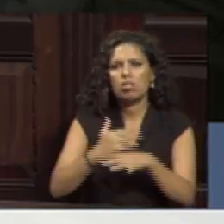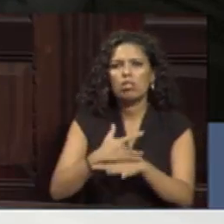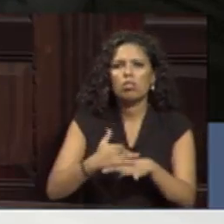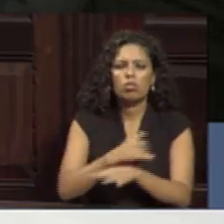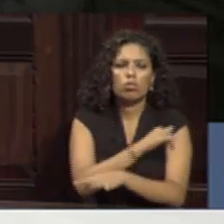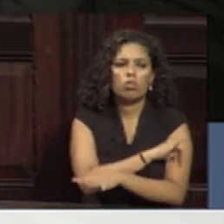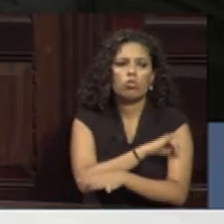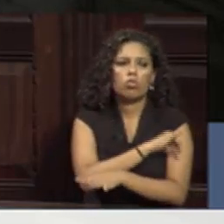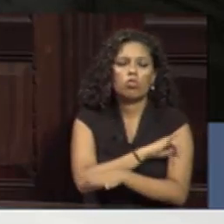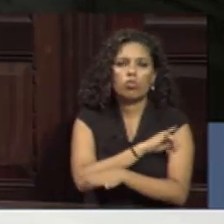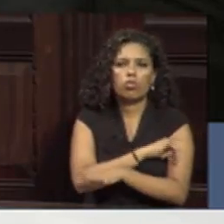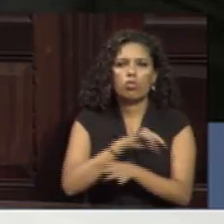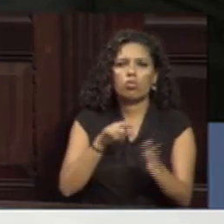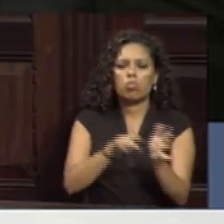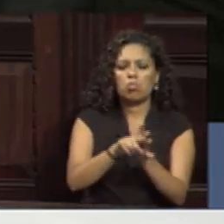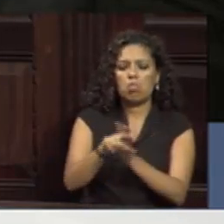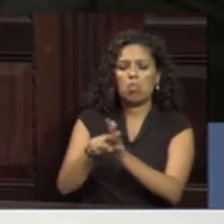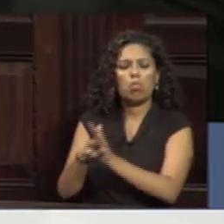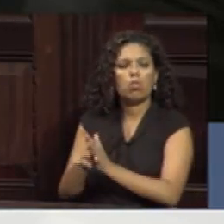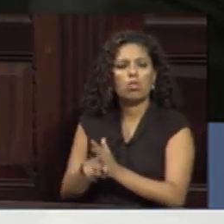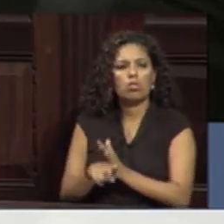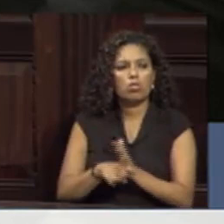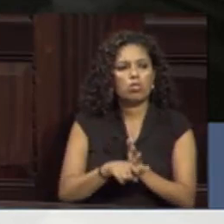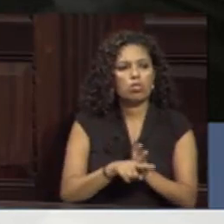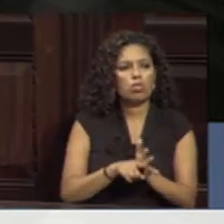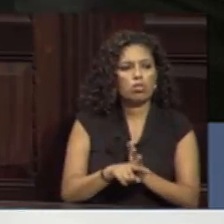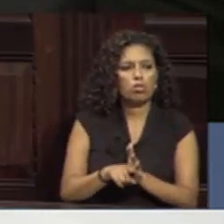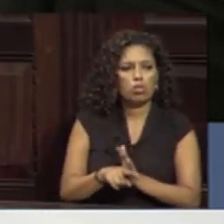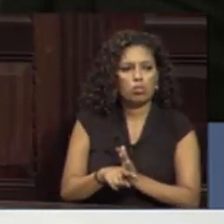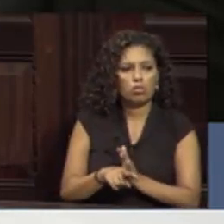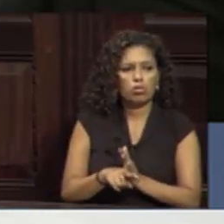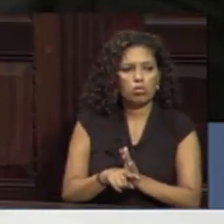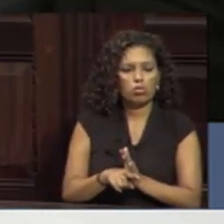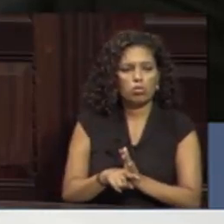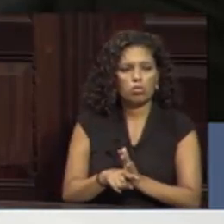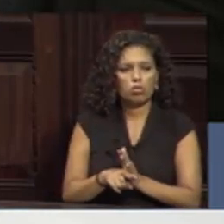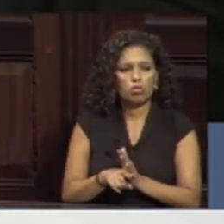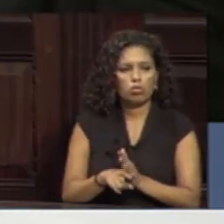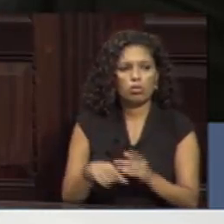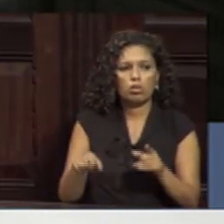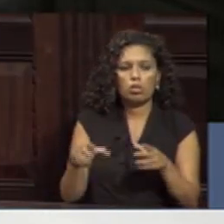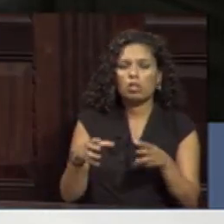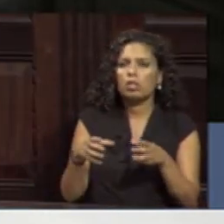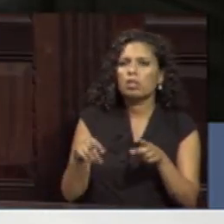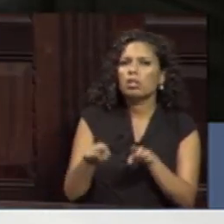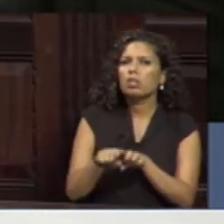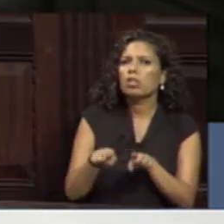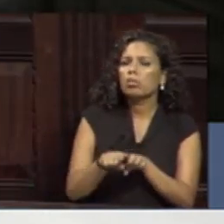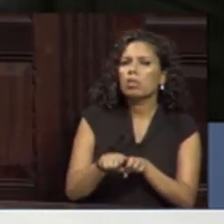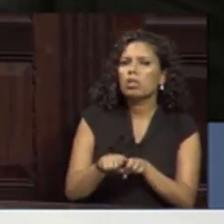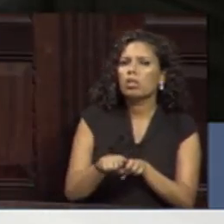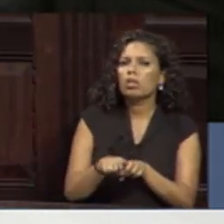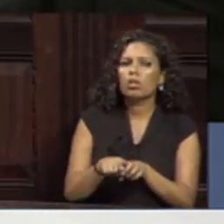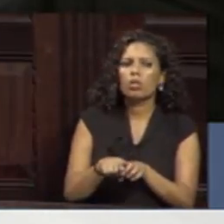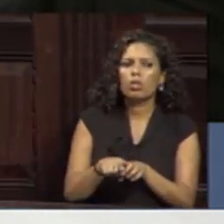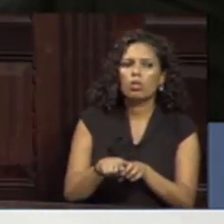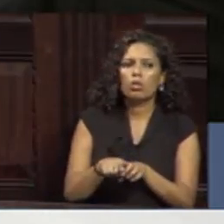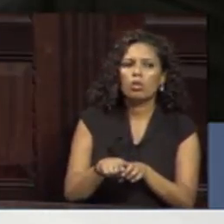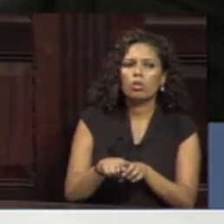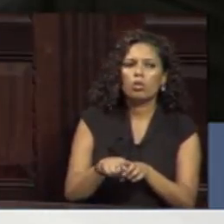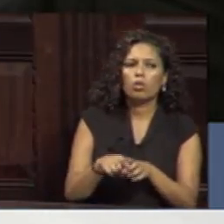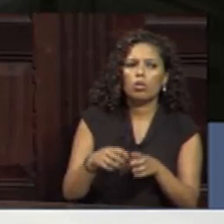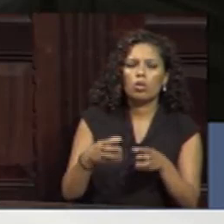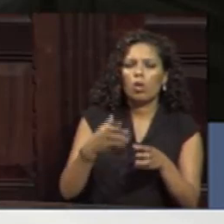né, a decisão da Procuradora-Geral da República de estabelecer um grupo para